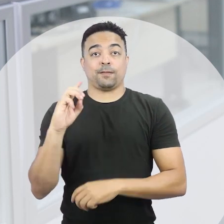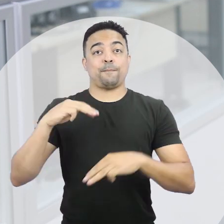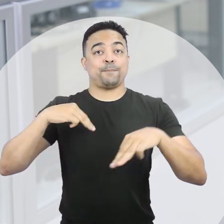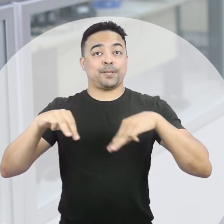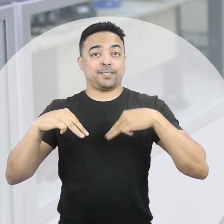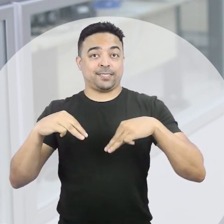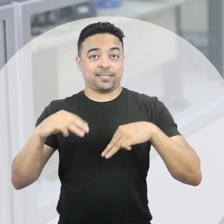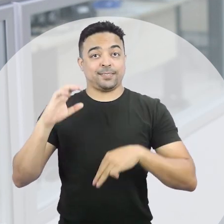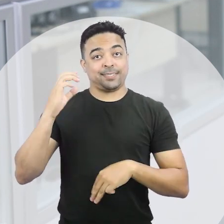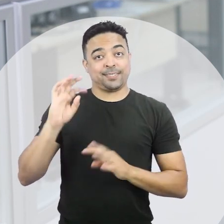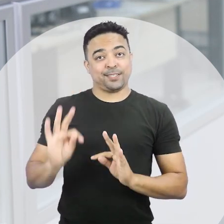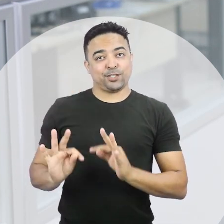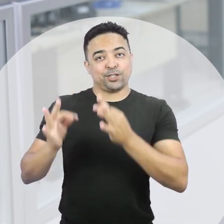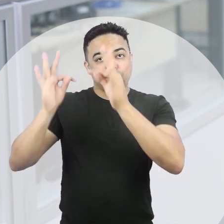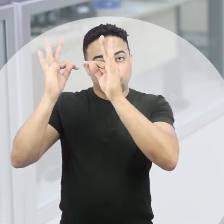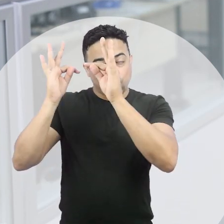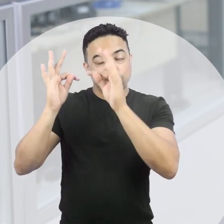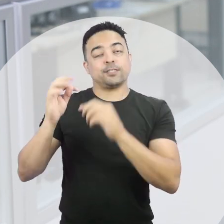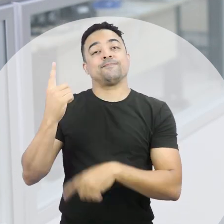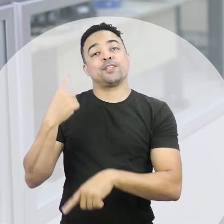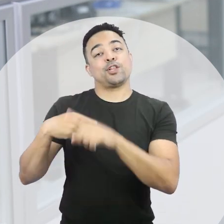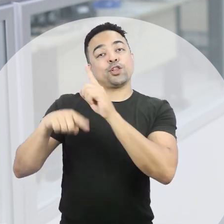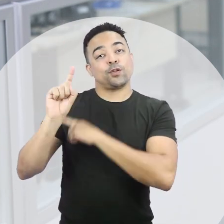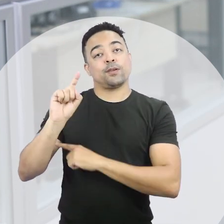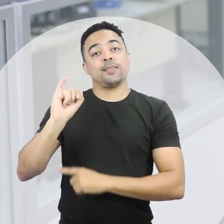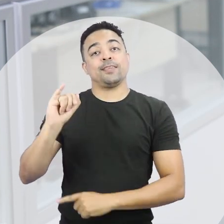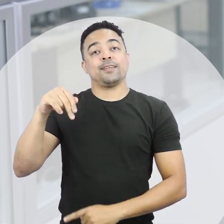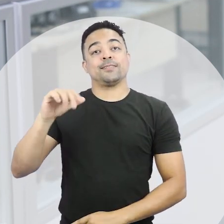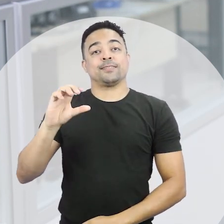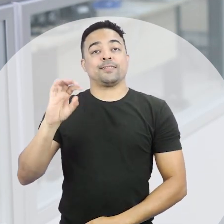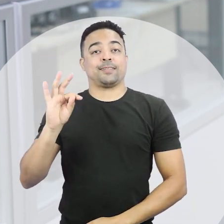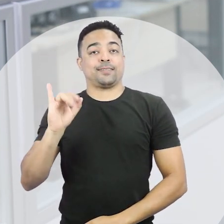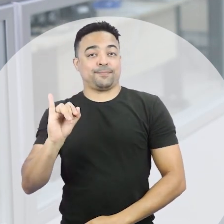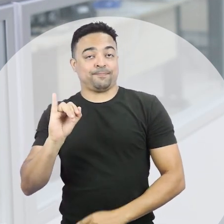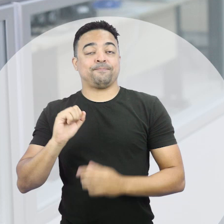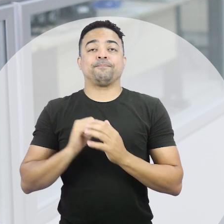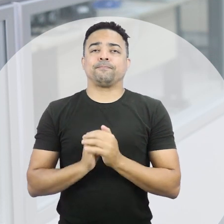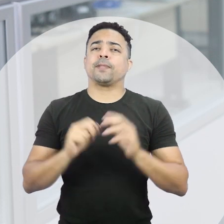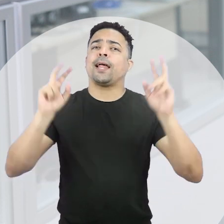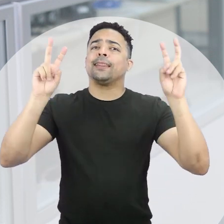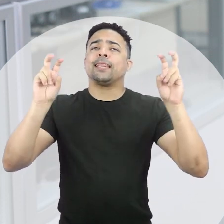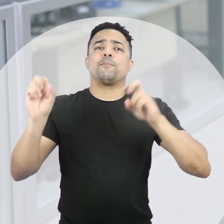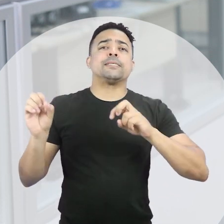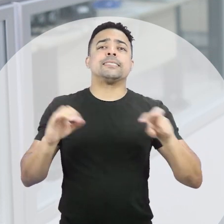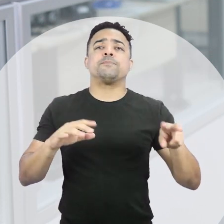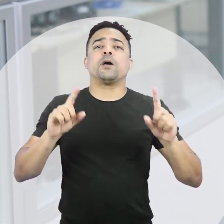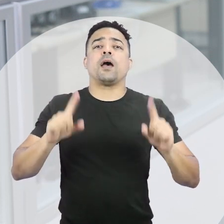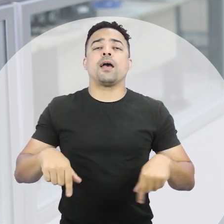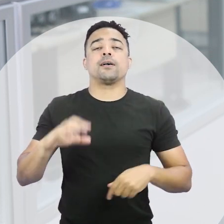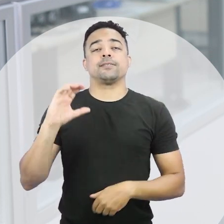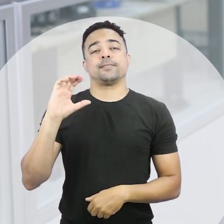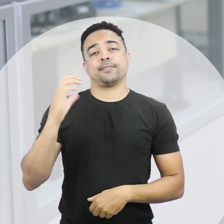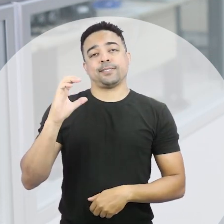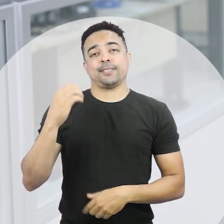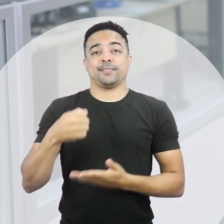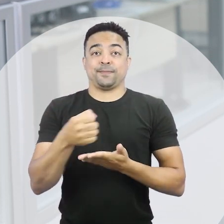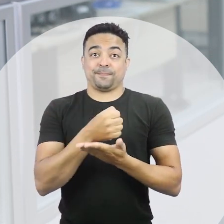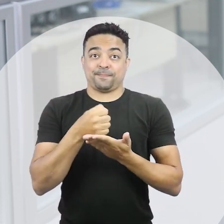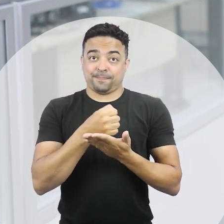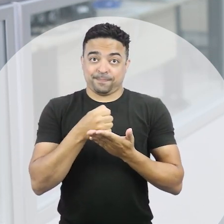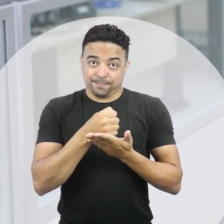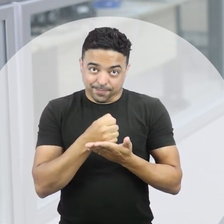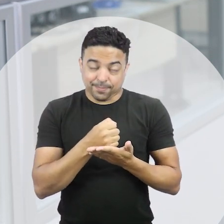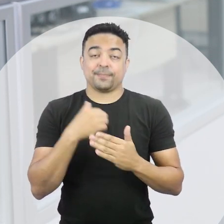coordenação do Ministério da Ciência Tecnologia e inovações um CTI o tema da semana deste ano é Ciências